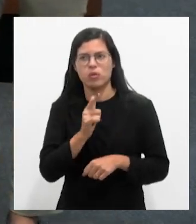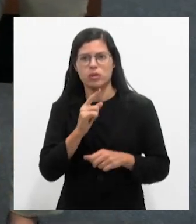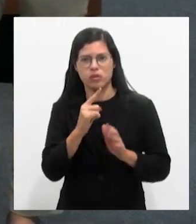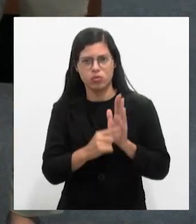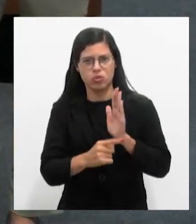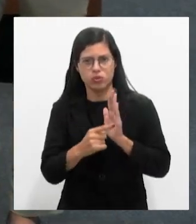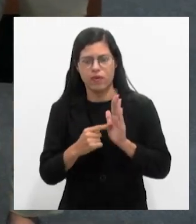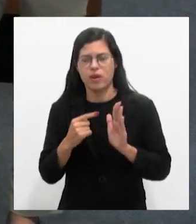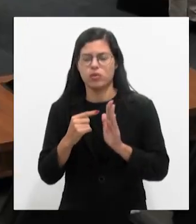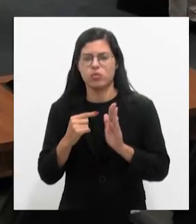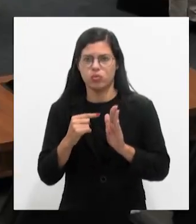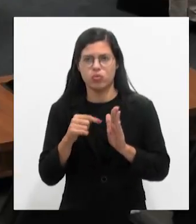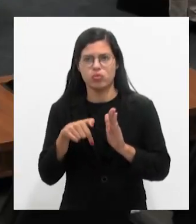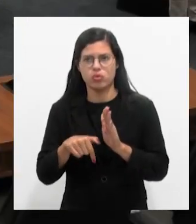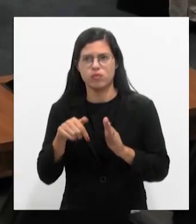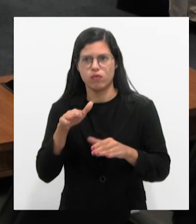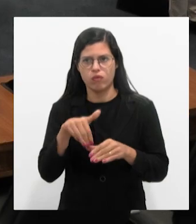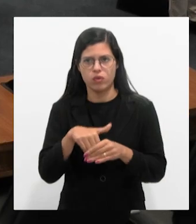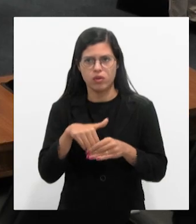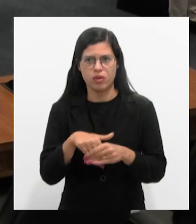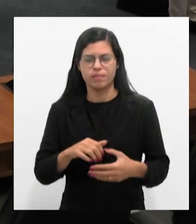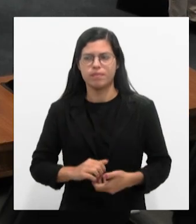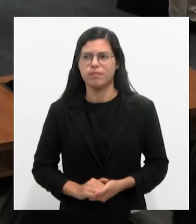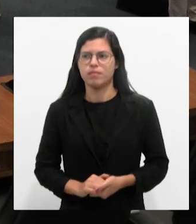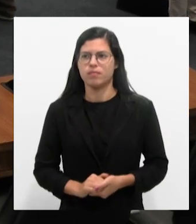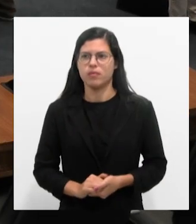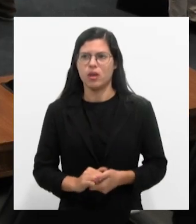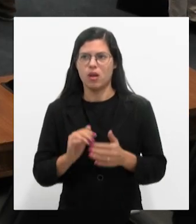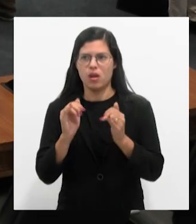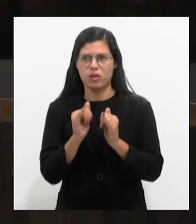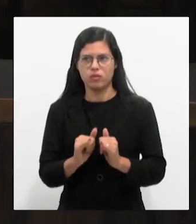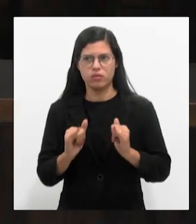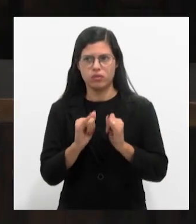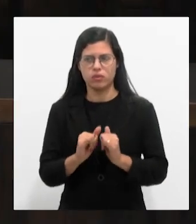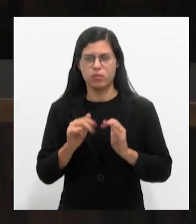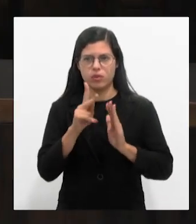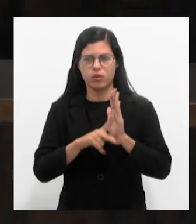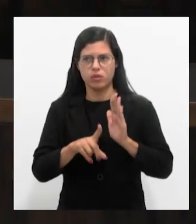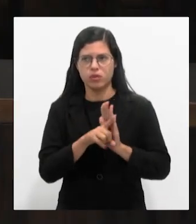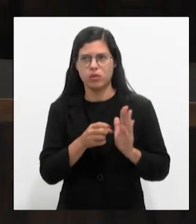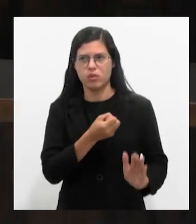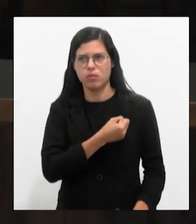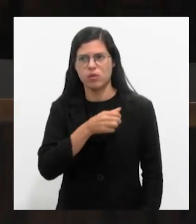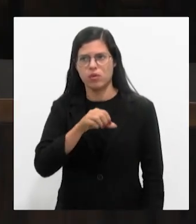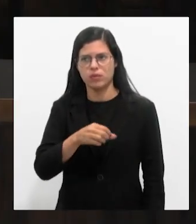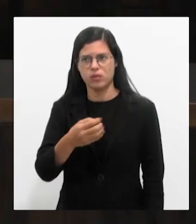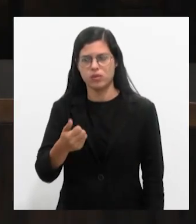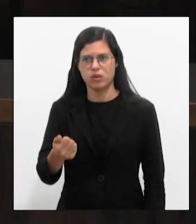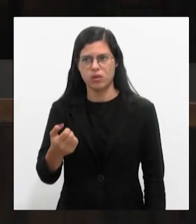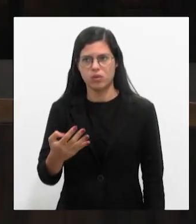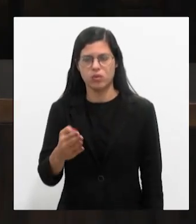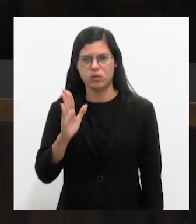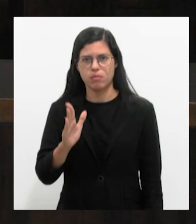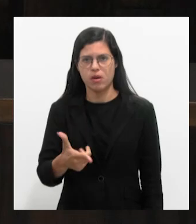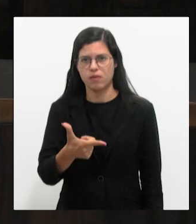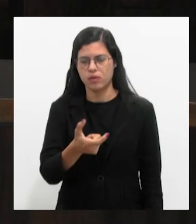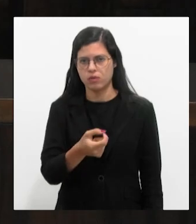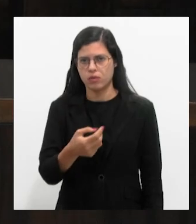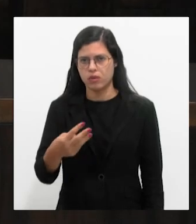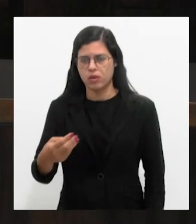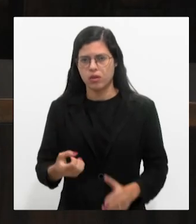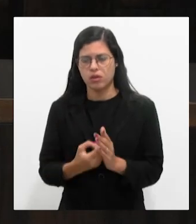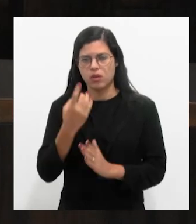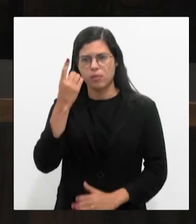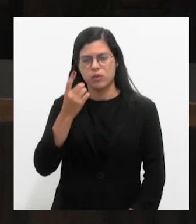Obrigado, presidente. Obrigado, deputado Rodrigo Amorim. Anuncio projeto de lei número 914 de 2023, de autoria do